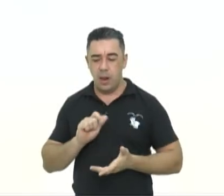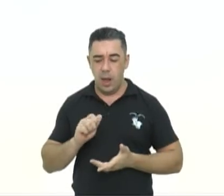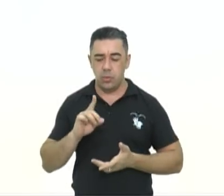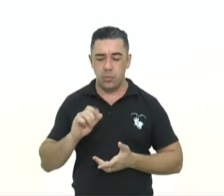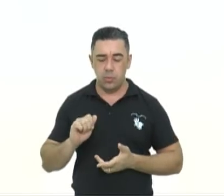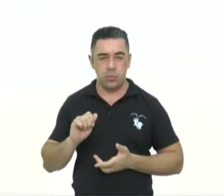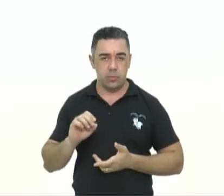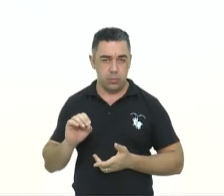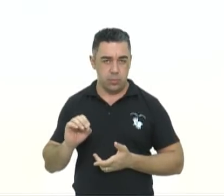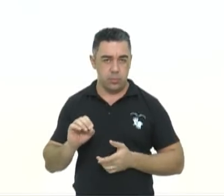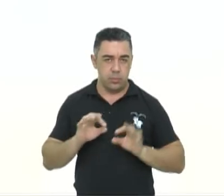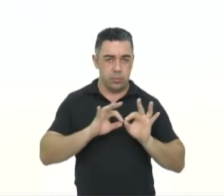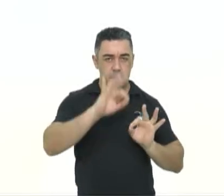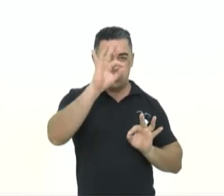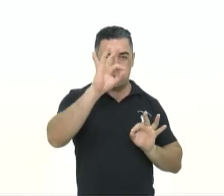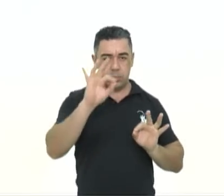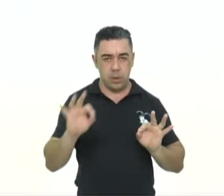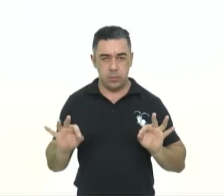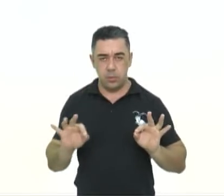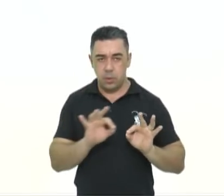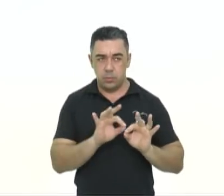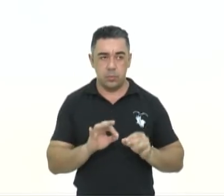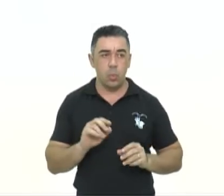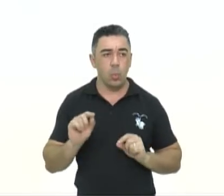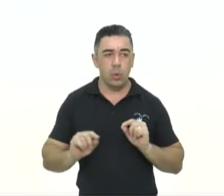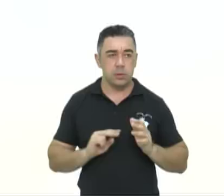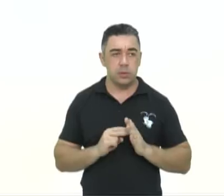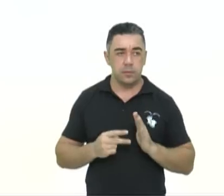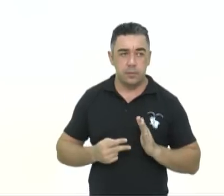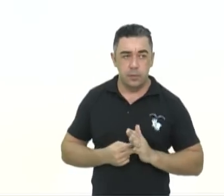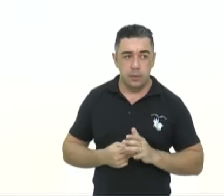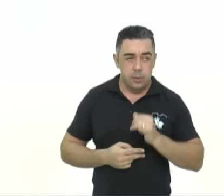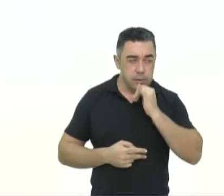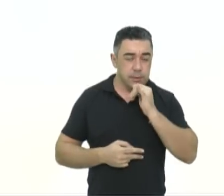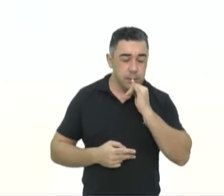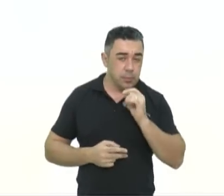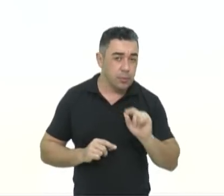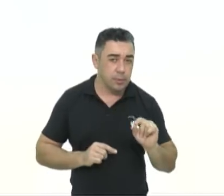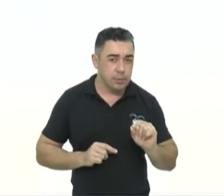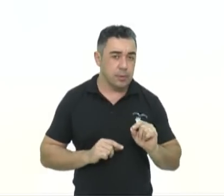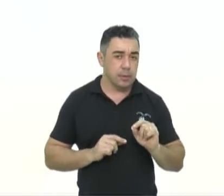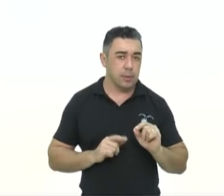lado-lado-lado, tá? Qual que é a propriedade dele? Então, para eu